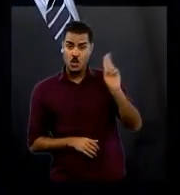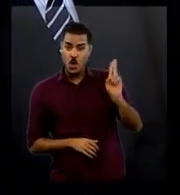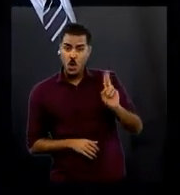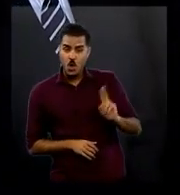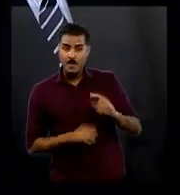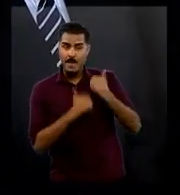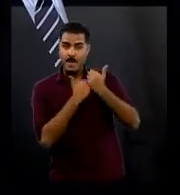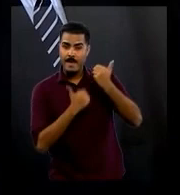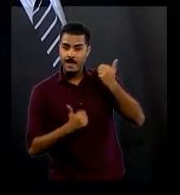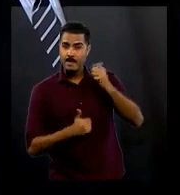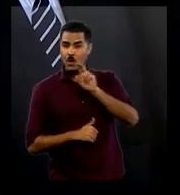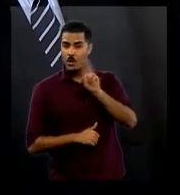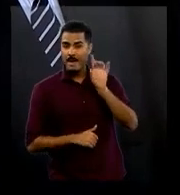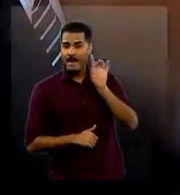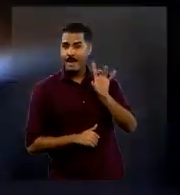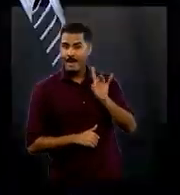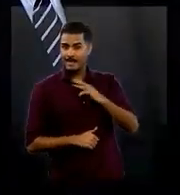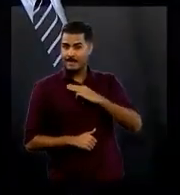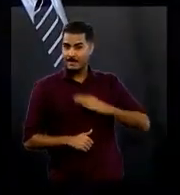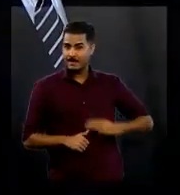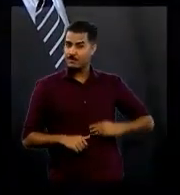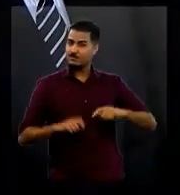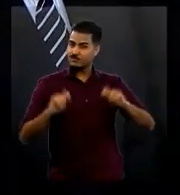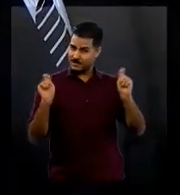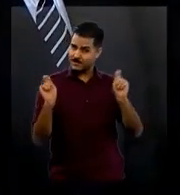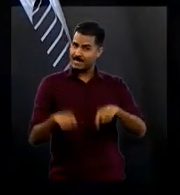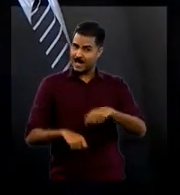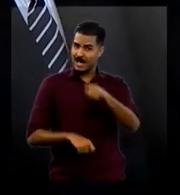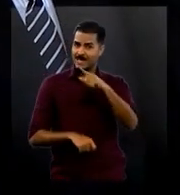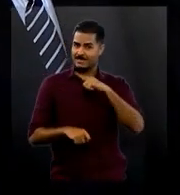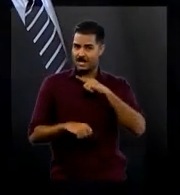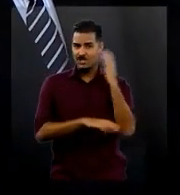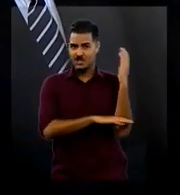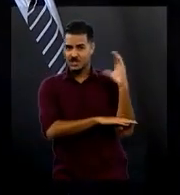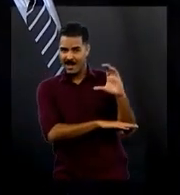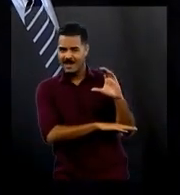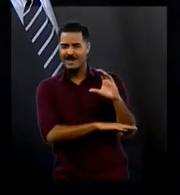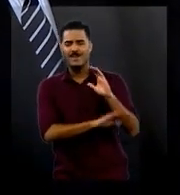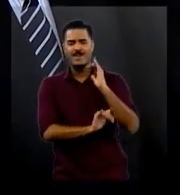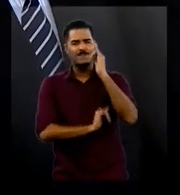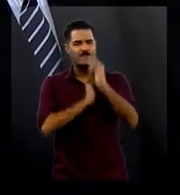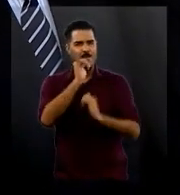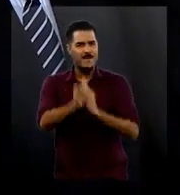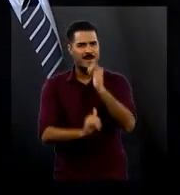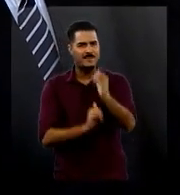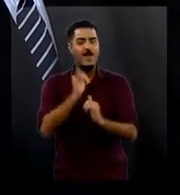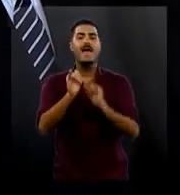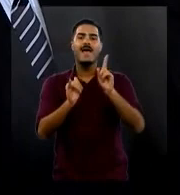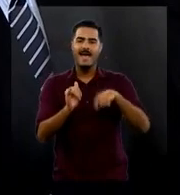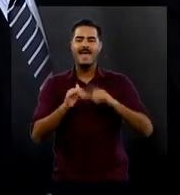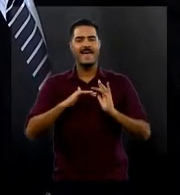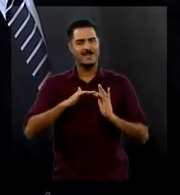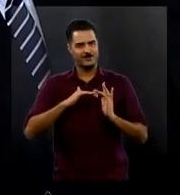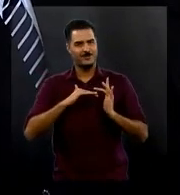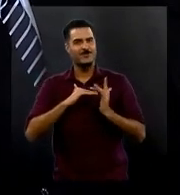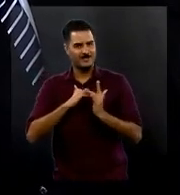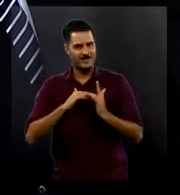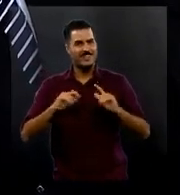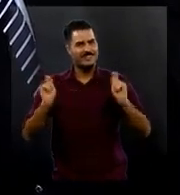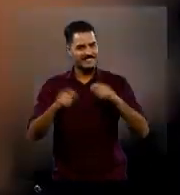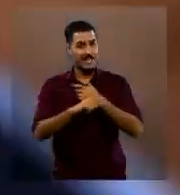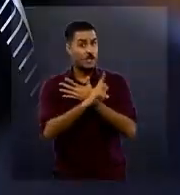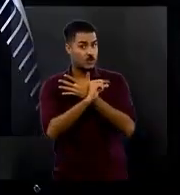os ministros, nós temos informações já sobre toda essa equipe nas nossas redes sociais, o nosso